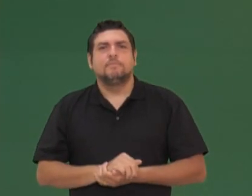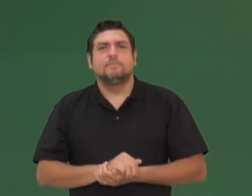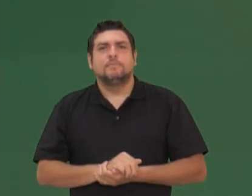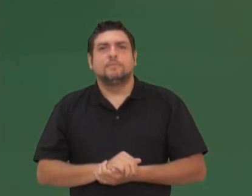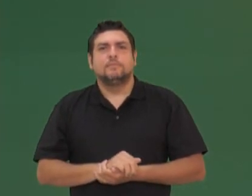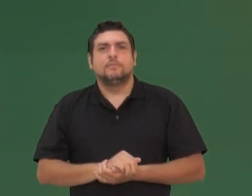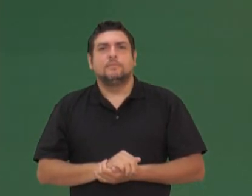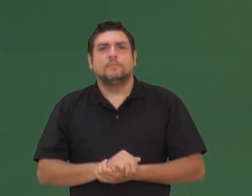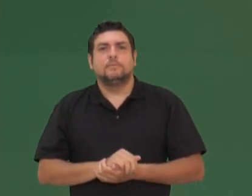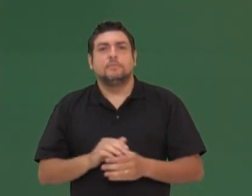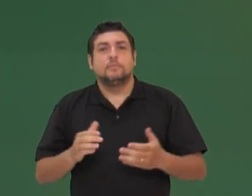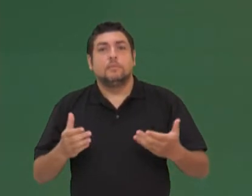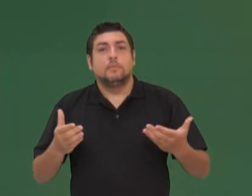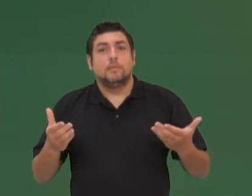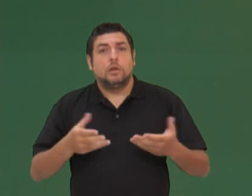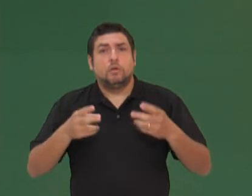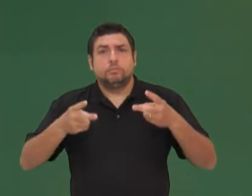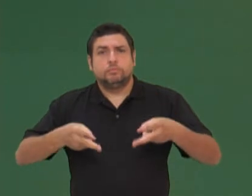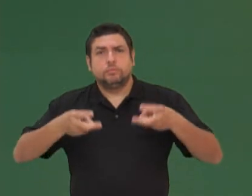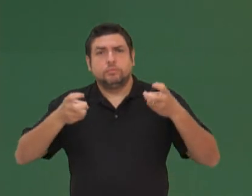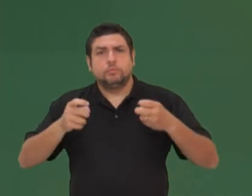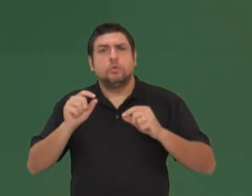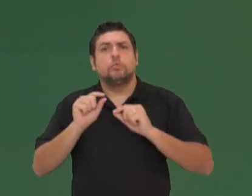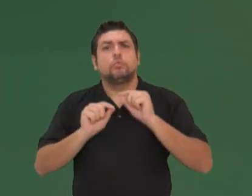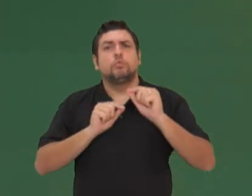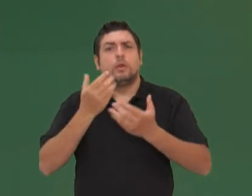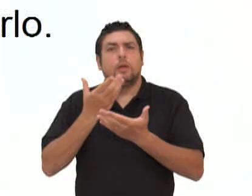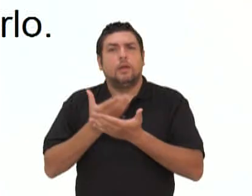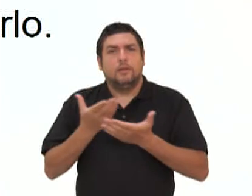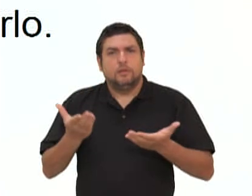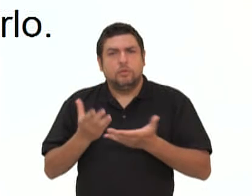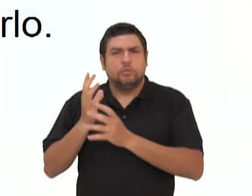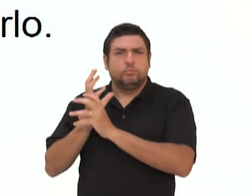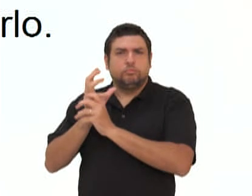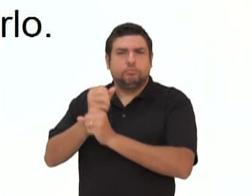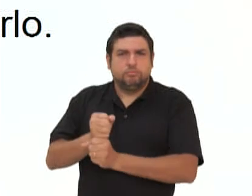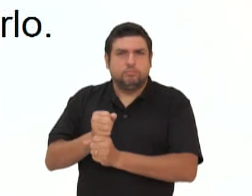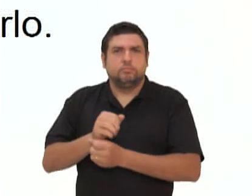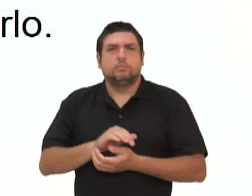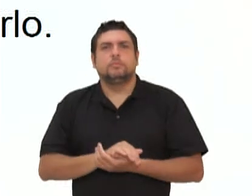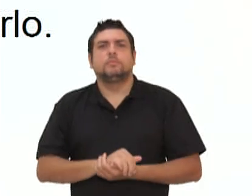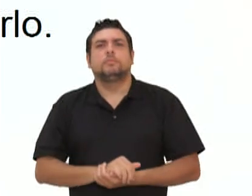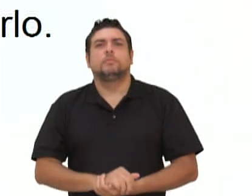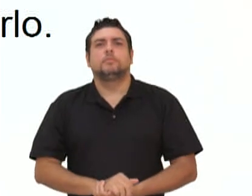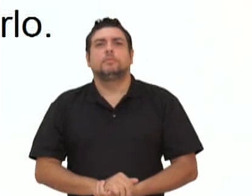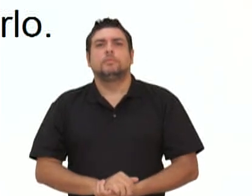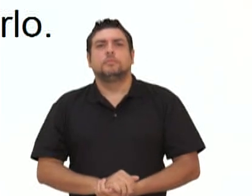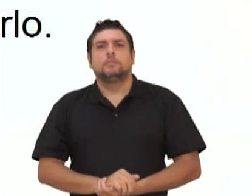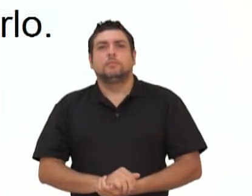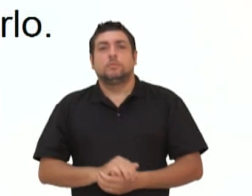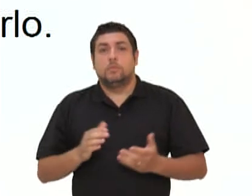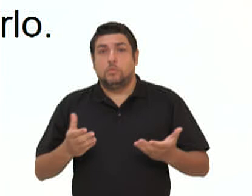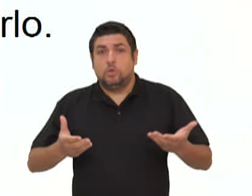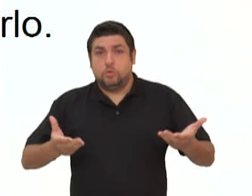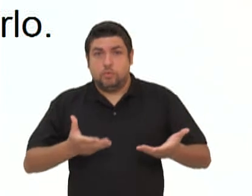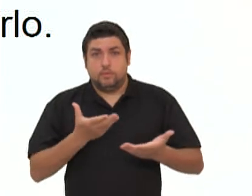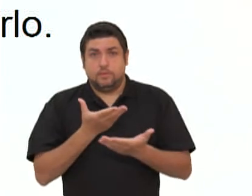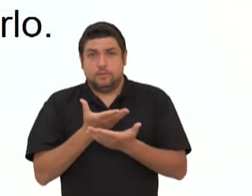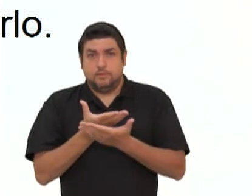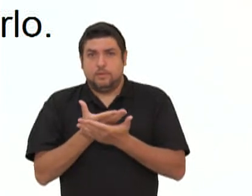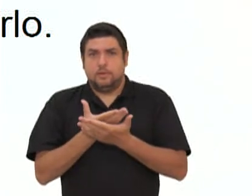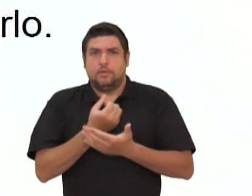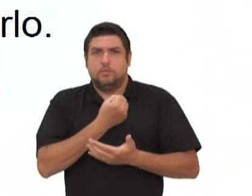aqui então observando o que nós justamente trabalhamos na aula de hoje, certo? Então, em la clase de hoje, esta classe de